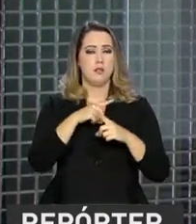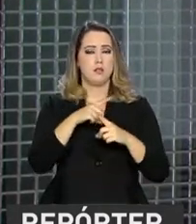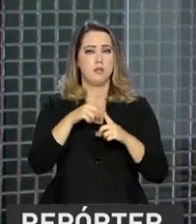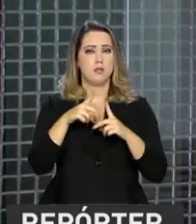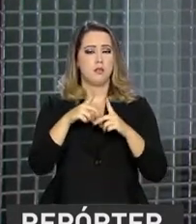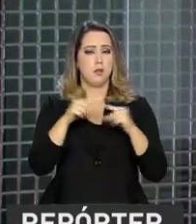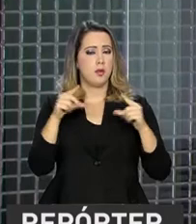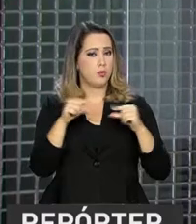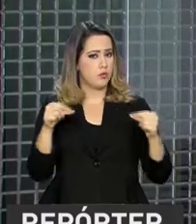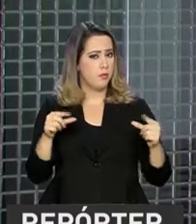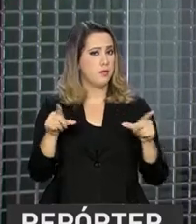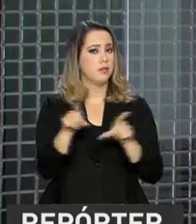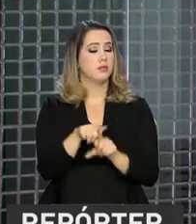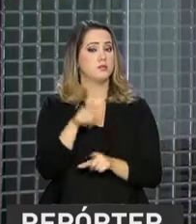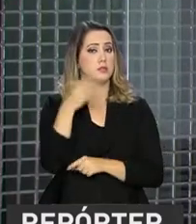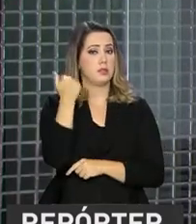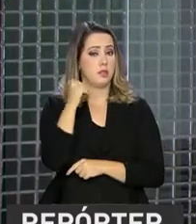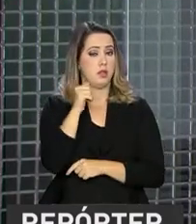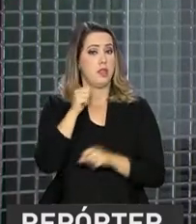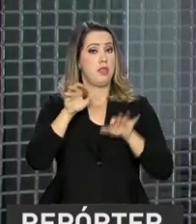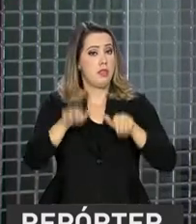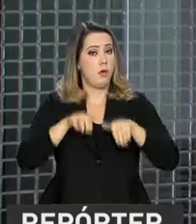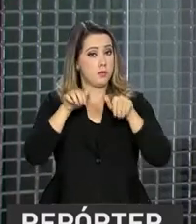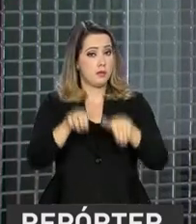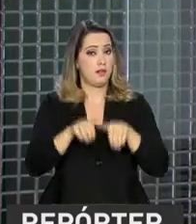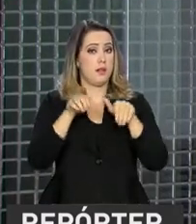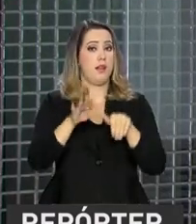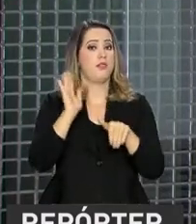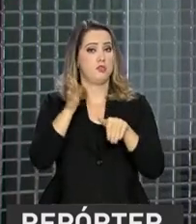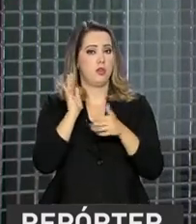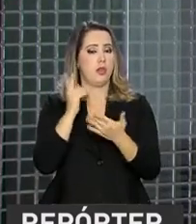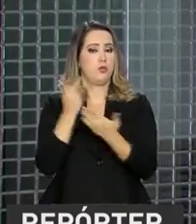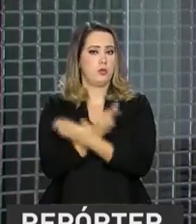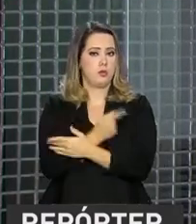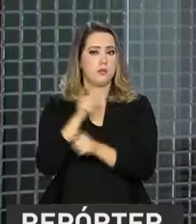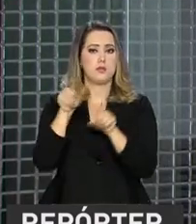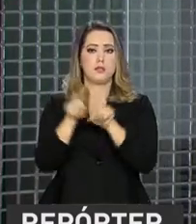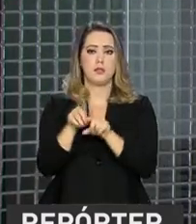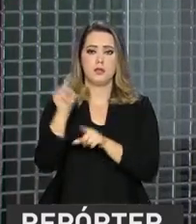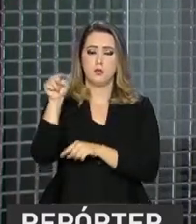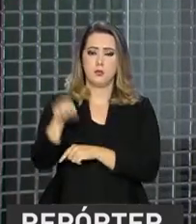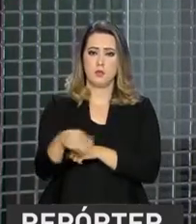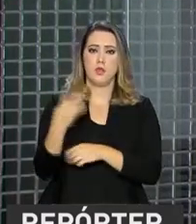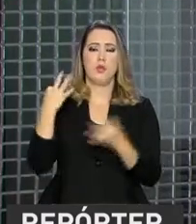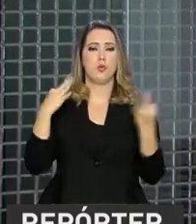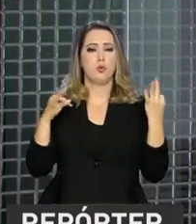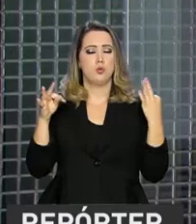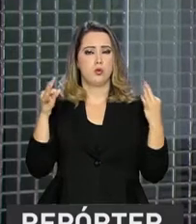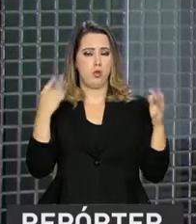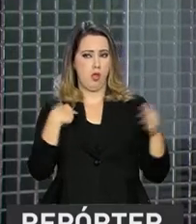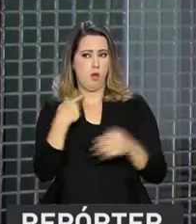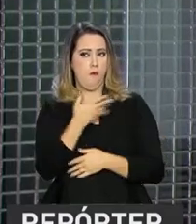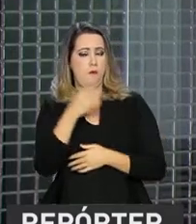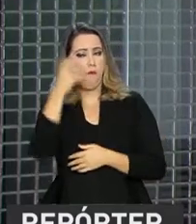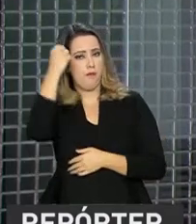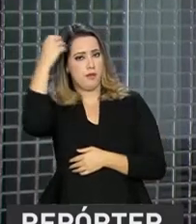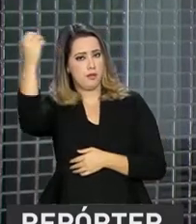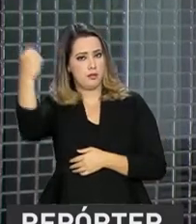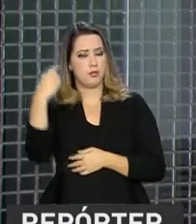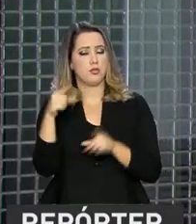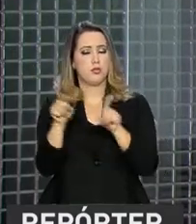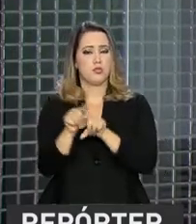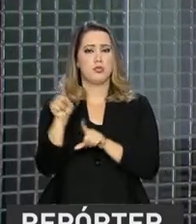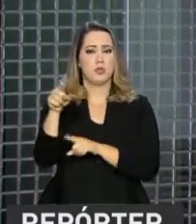foi lançado pelo ministro Marx recentemente lá na Austrália. Eu estive agora num tour pela Europa e na América Latina